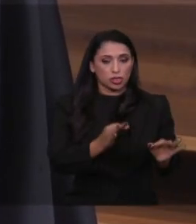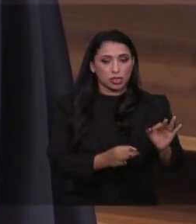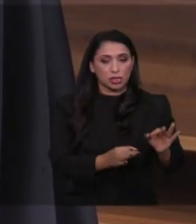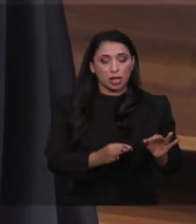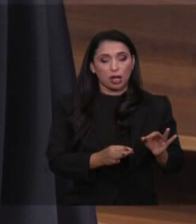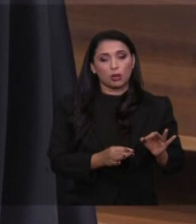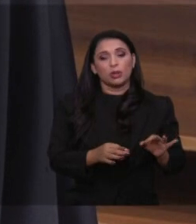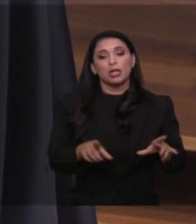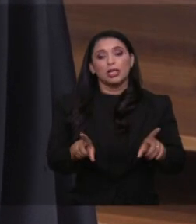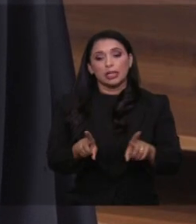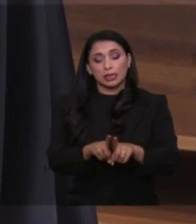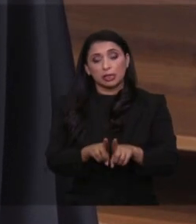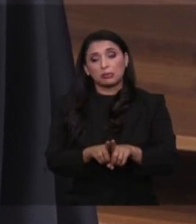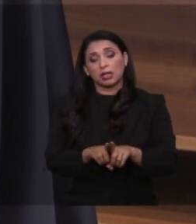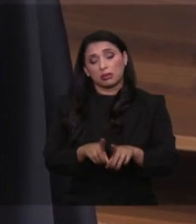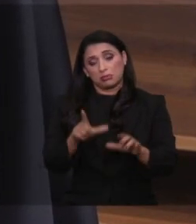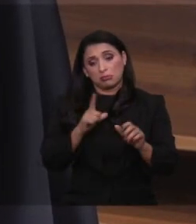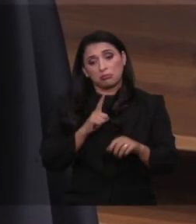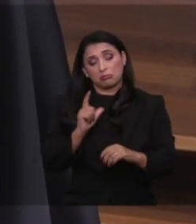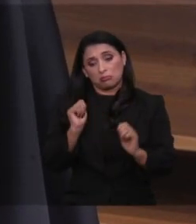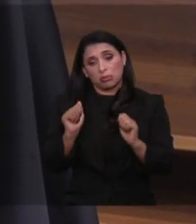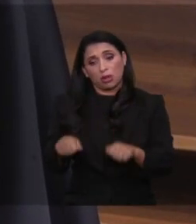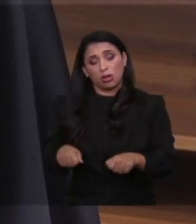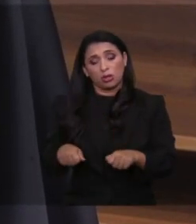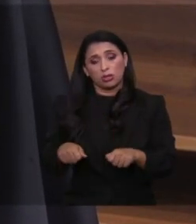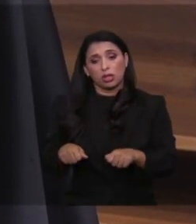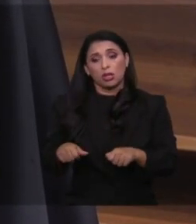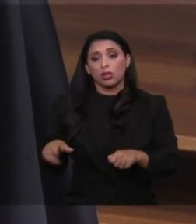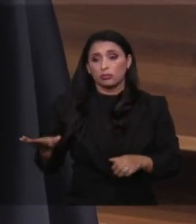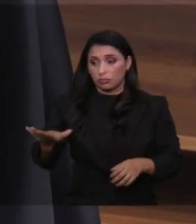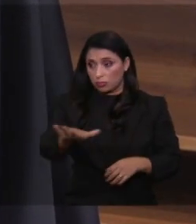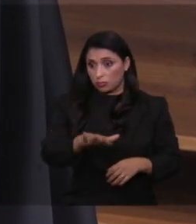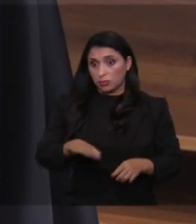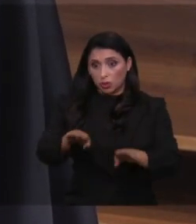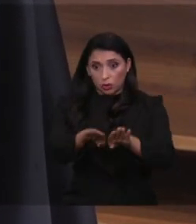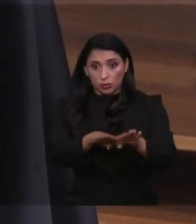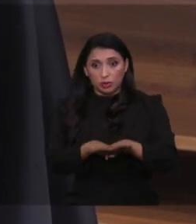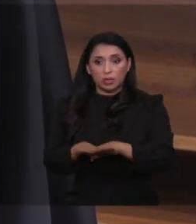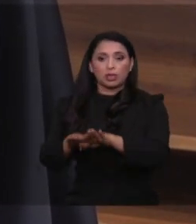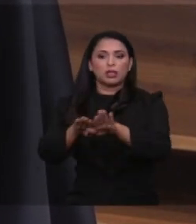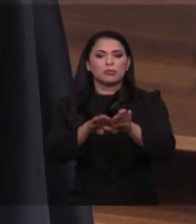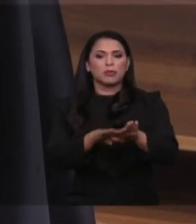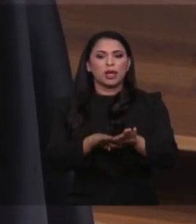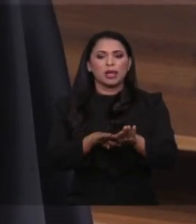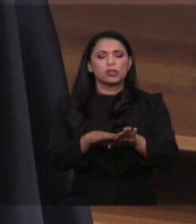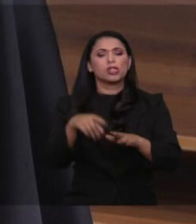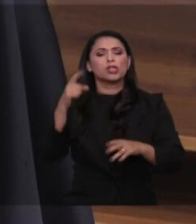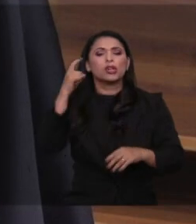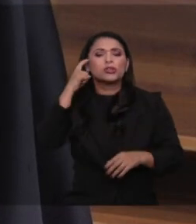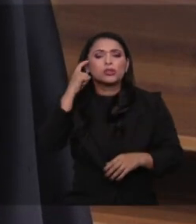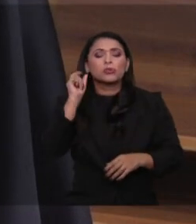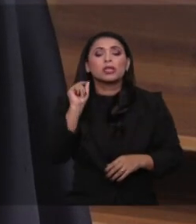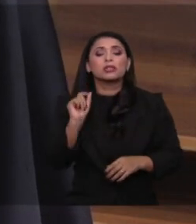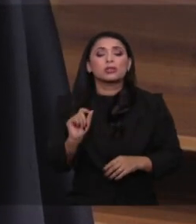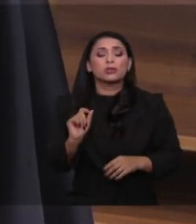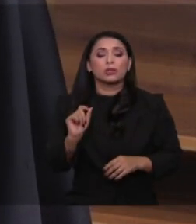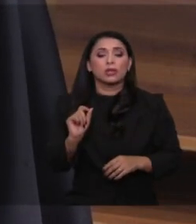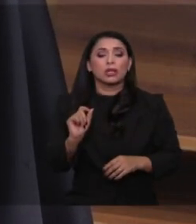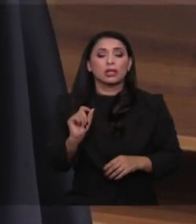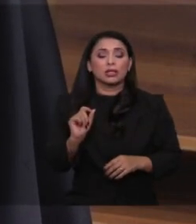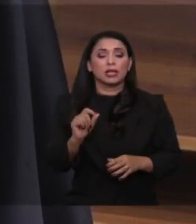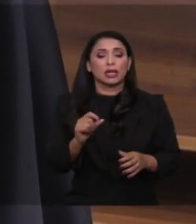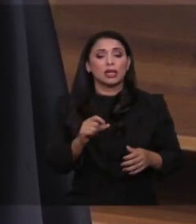que entendem que é possível subsistir, estamos unanimemente em comum em relação a que